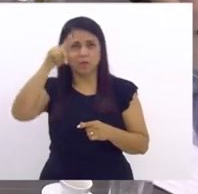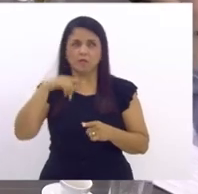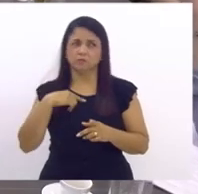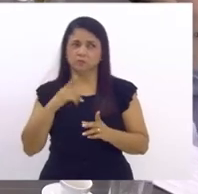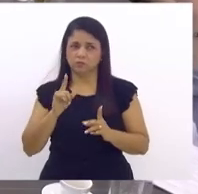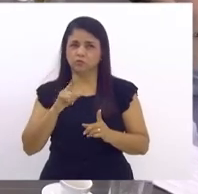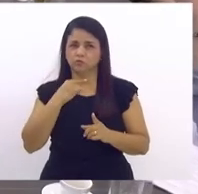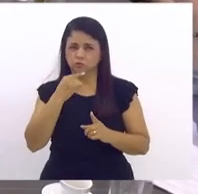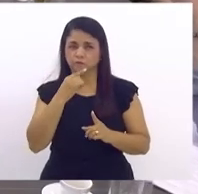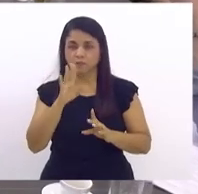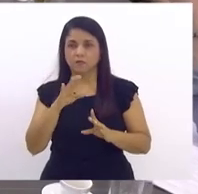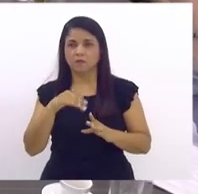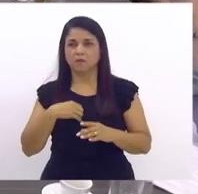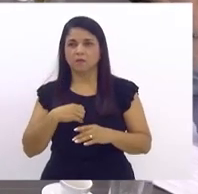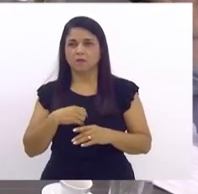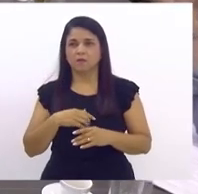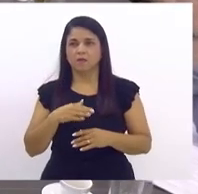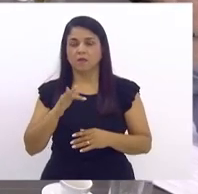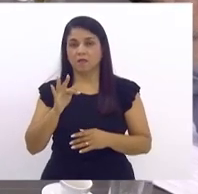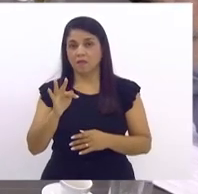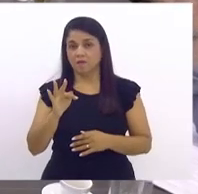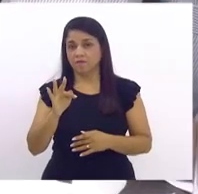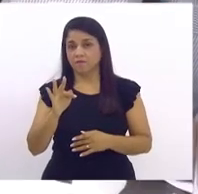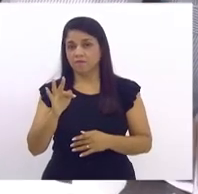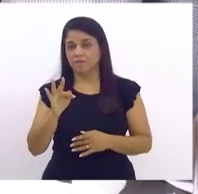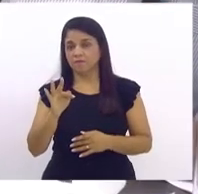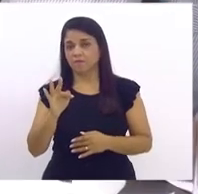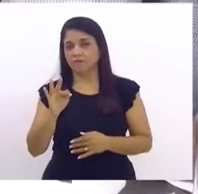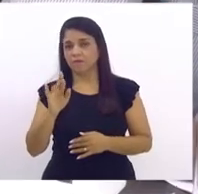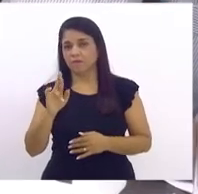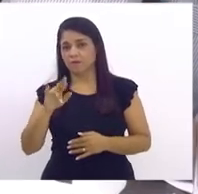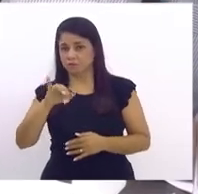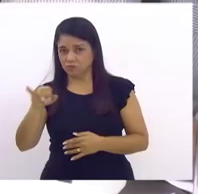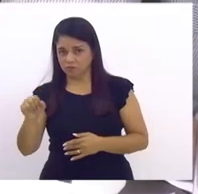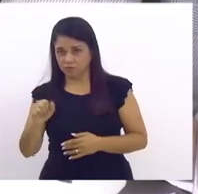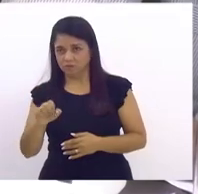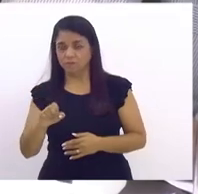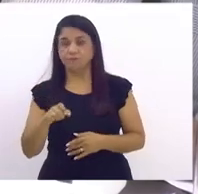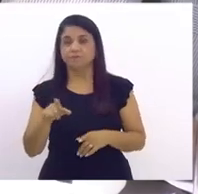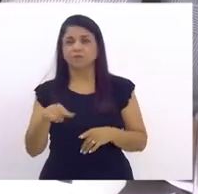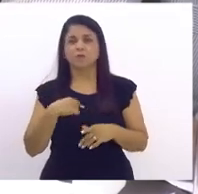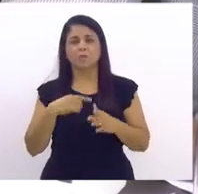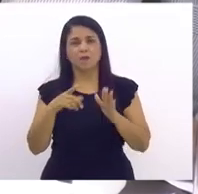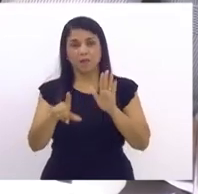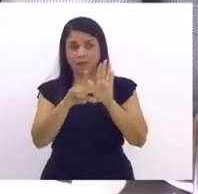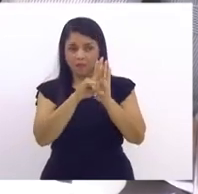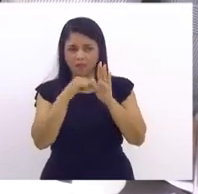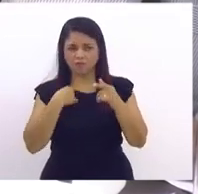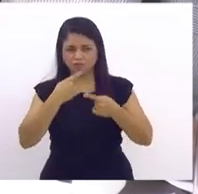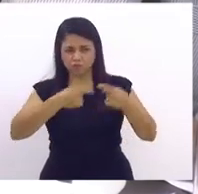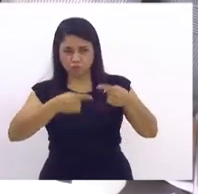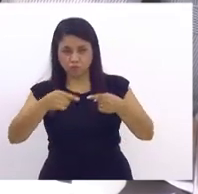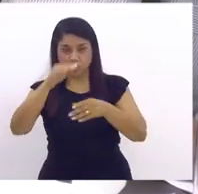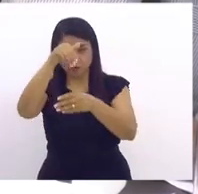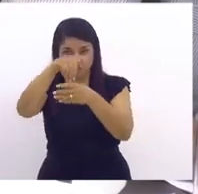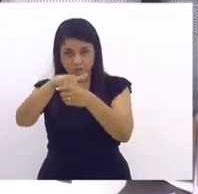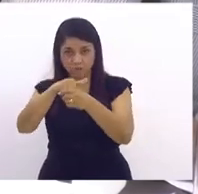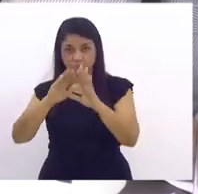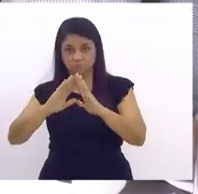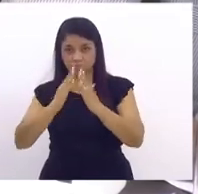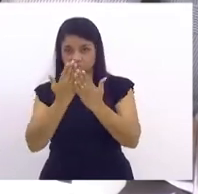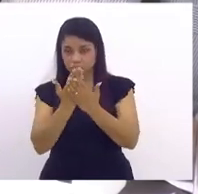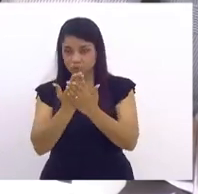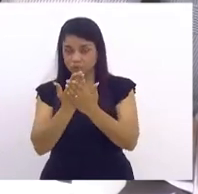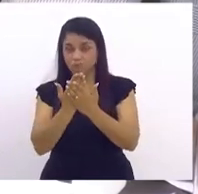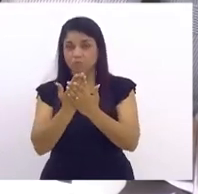FRJ, uma lei outra minha, que a gente até discutiu recentemente, eleição para as escolas públicas